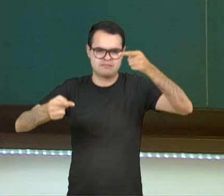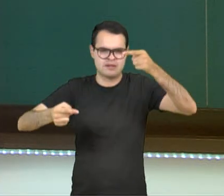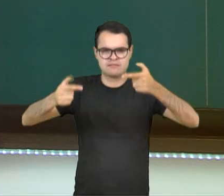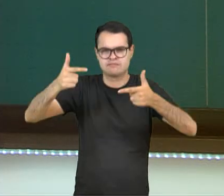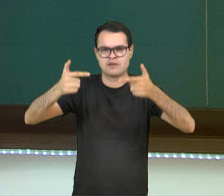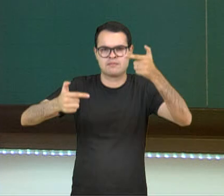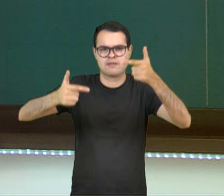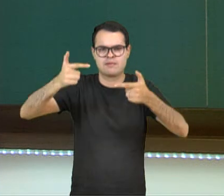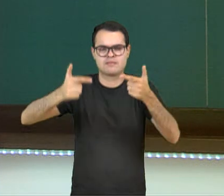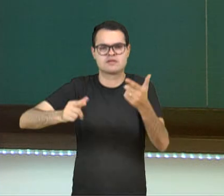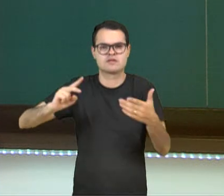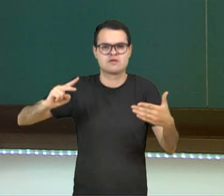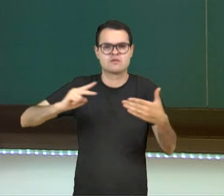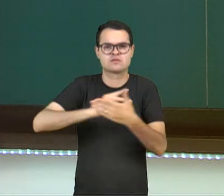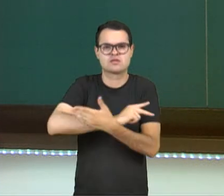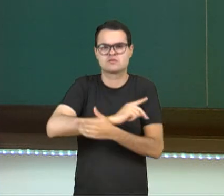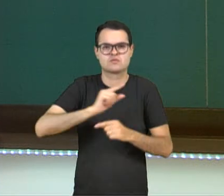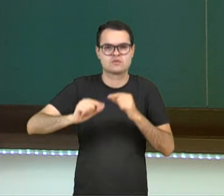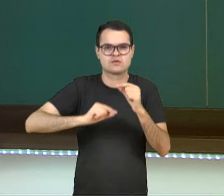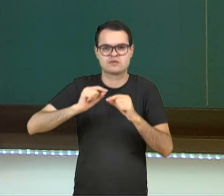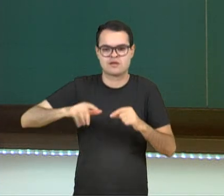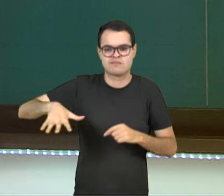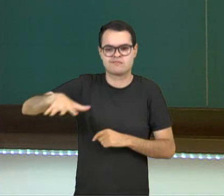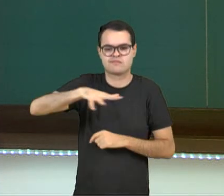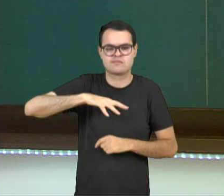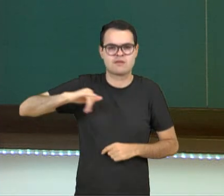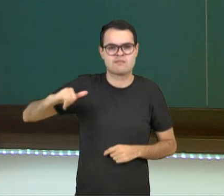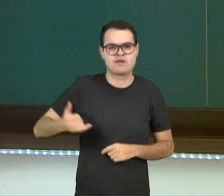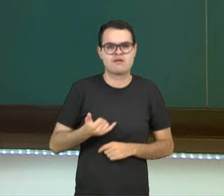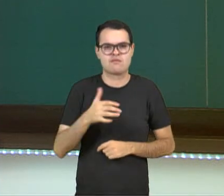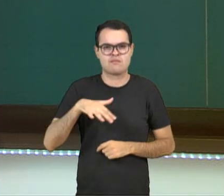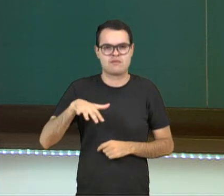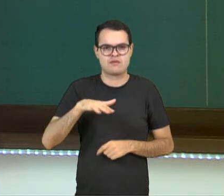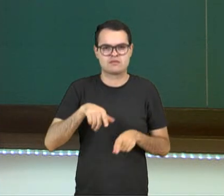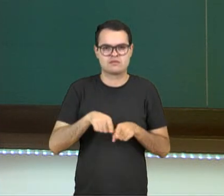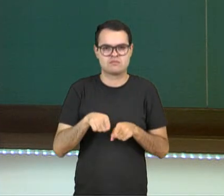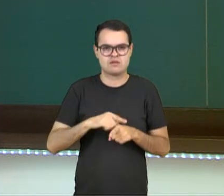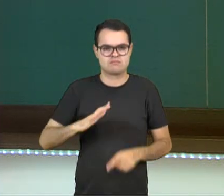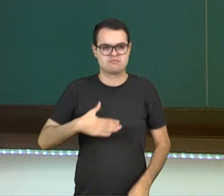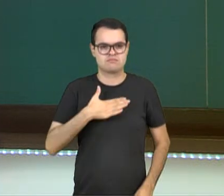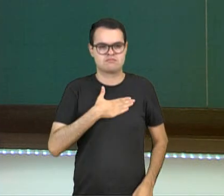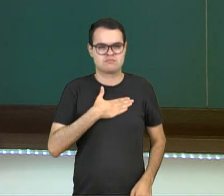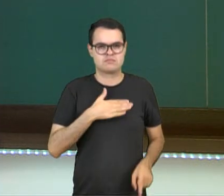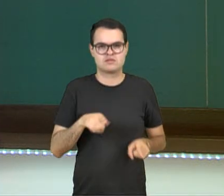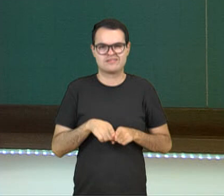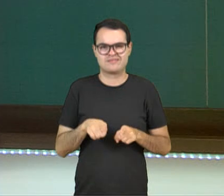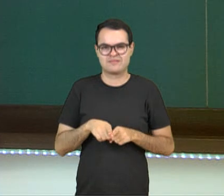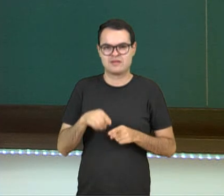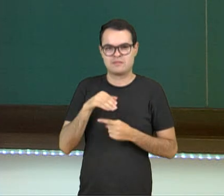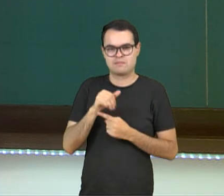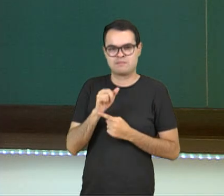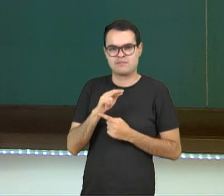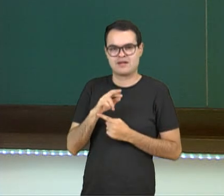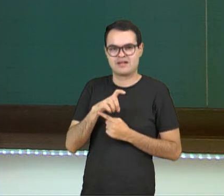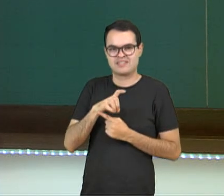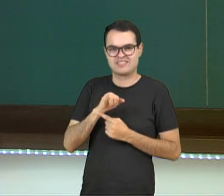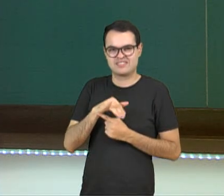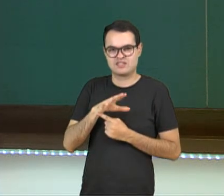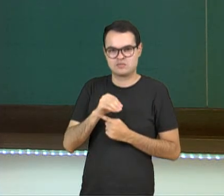tá? Que vivem dos recursos do espaço, bem como entre o nacionalismo e o